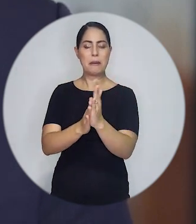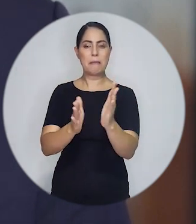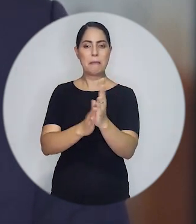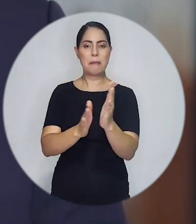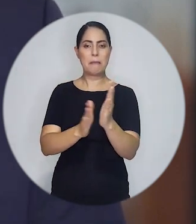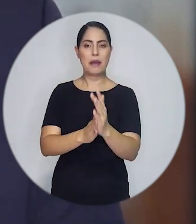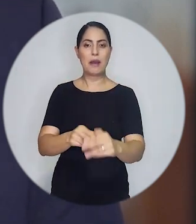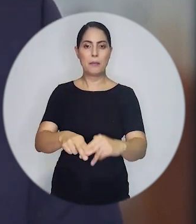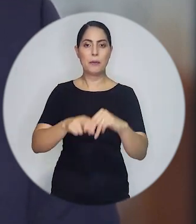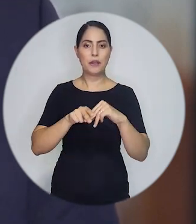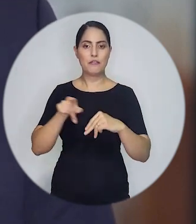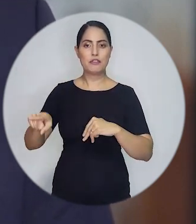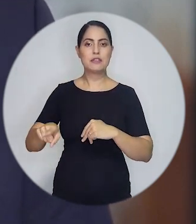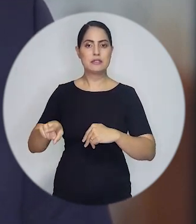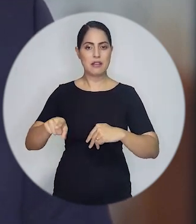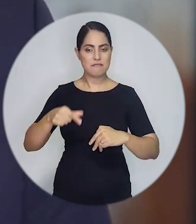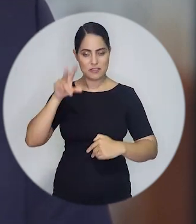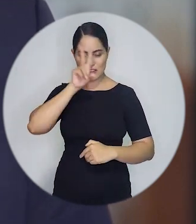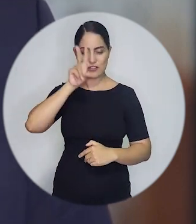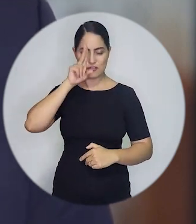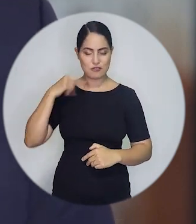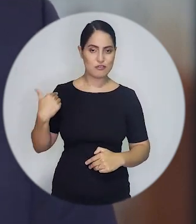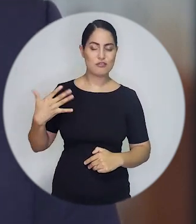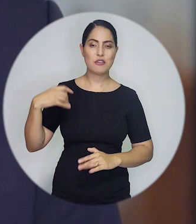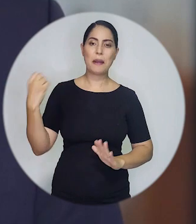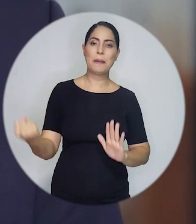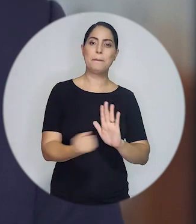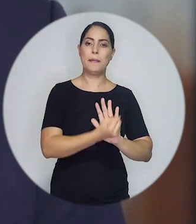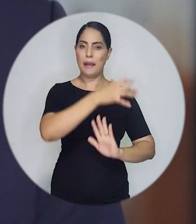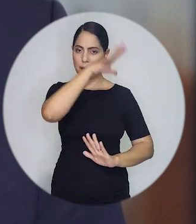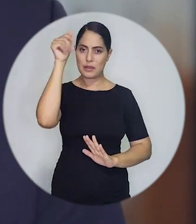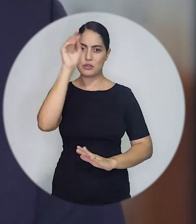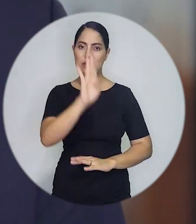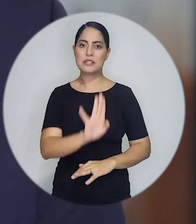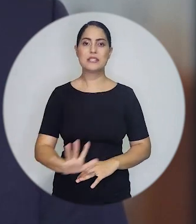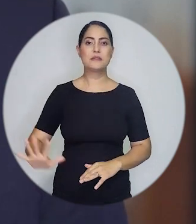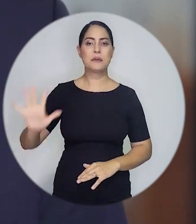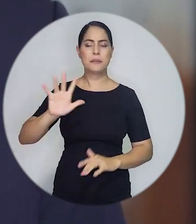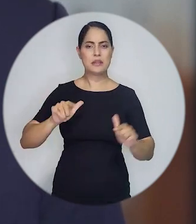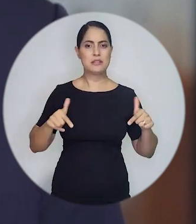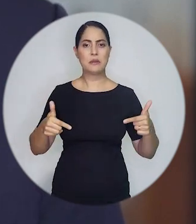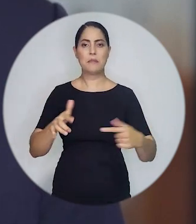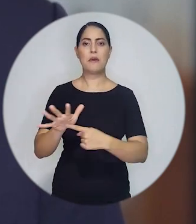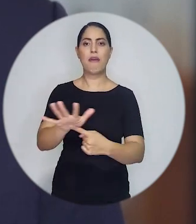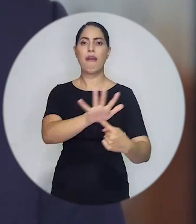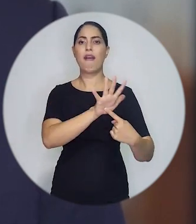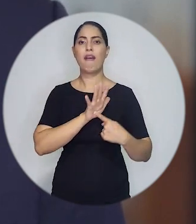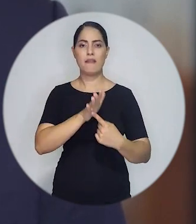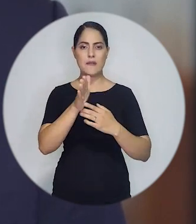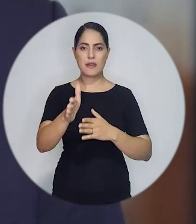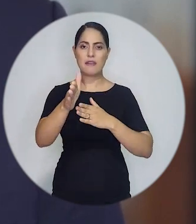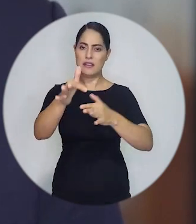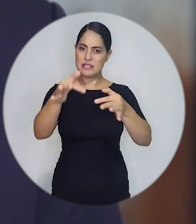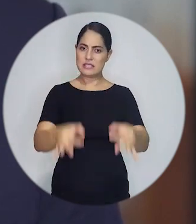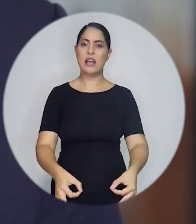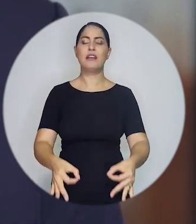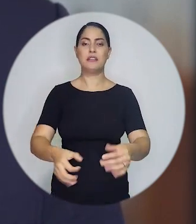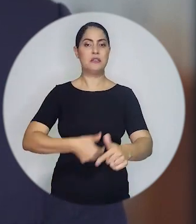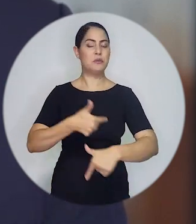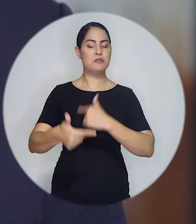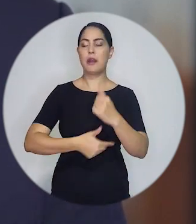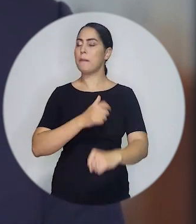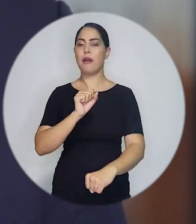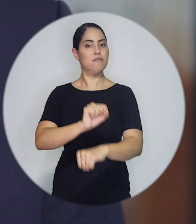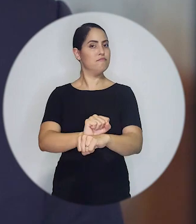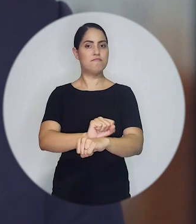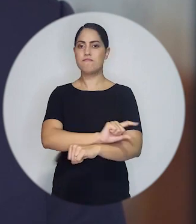pelo incrível legado que você ainda escreve, não só no Amazonas, mas também pelo Brasil. E esse reconhecimento demonstra que você continua a trilhar